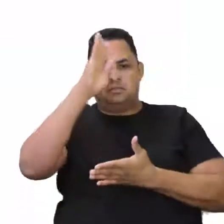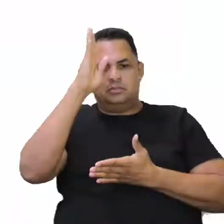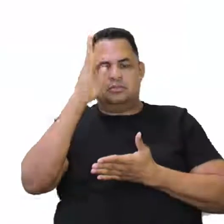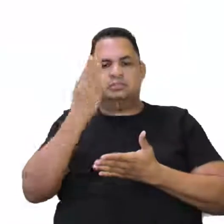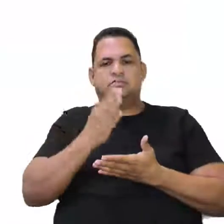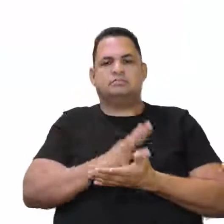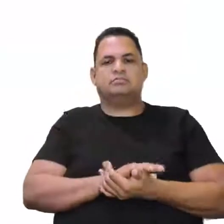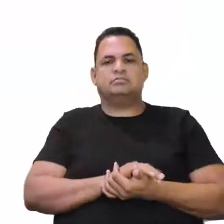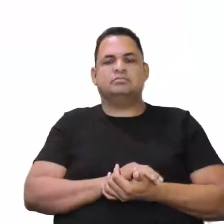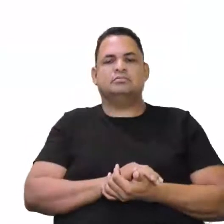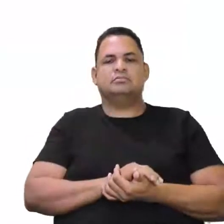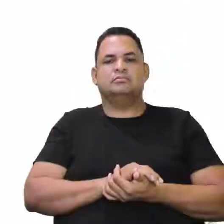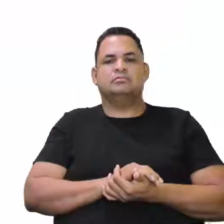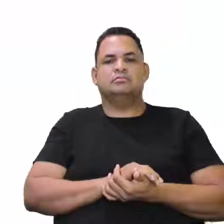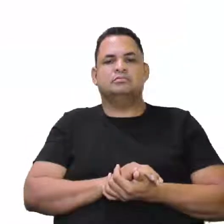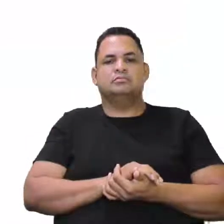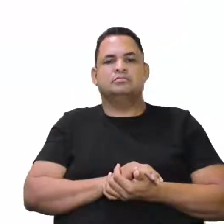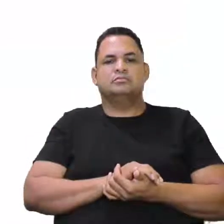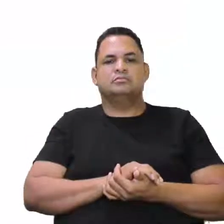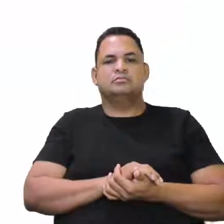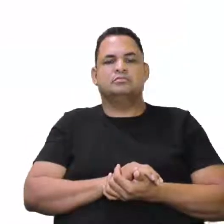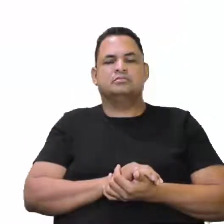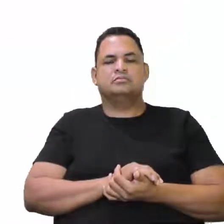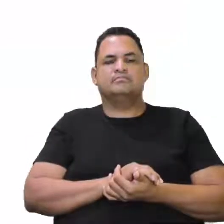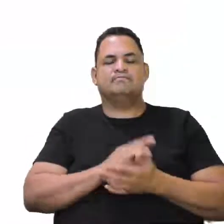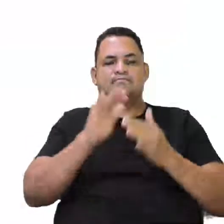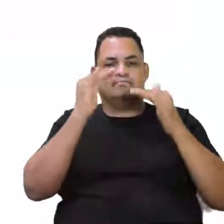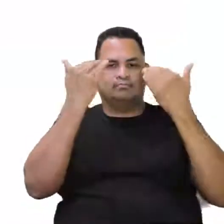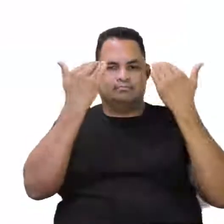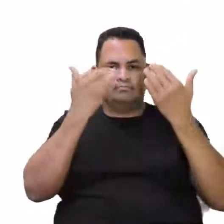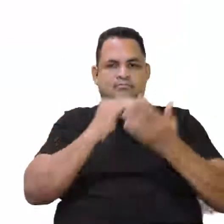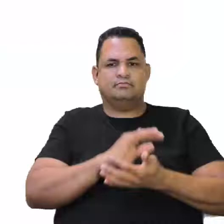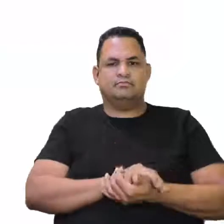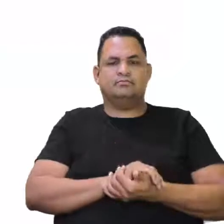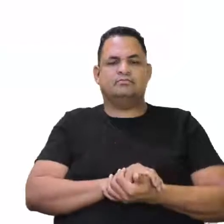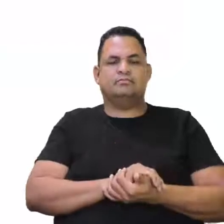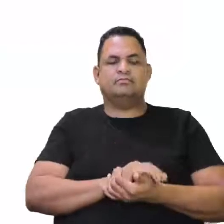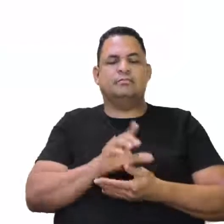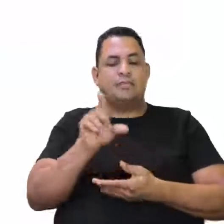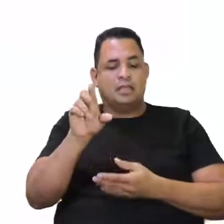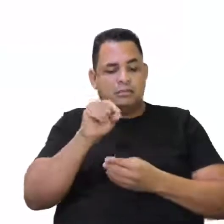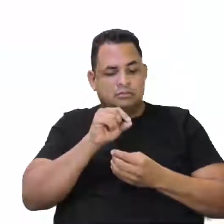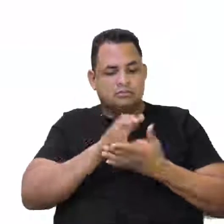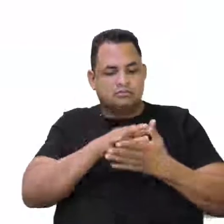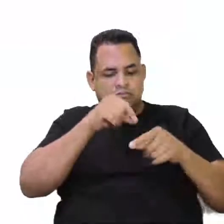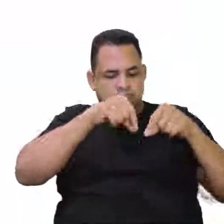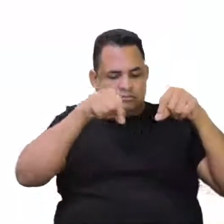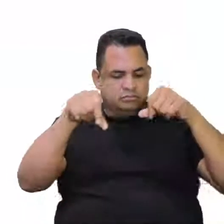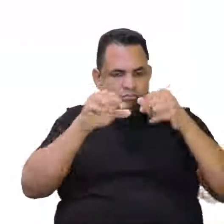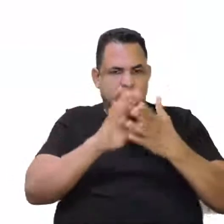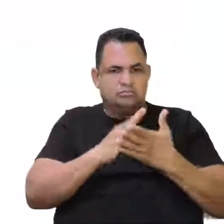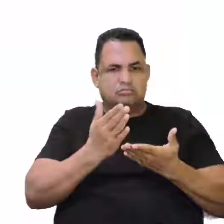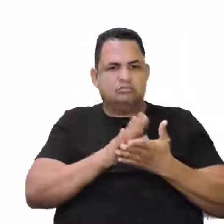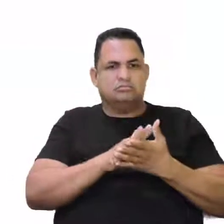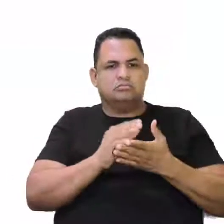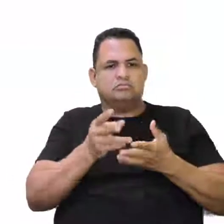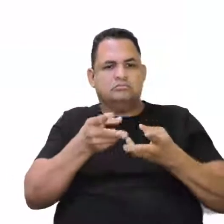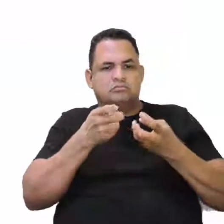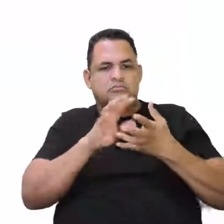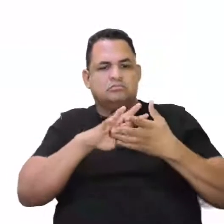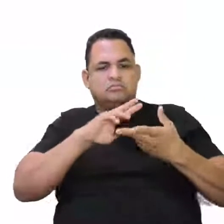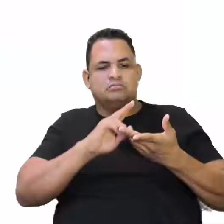principal... Presta atenção, galera. Presta atenção. Pegaram as sementes, extraíram o potencial genético